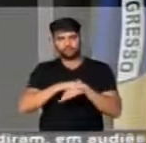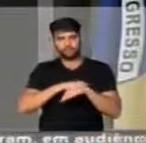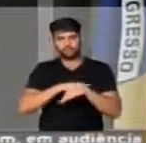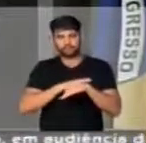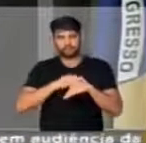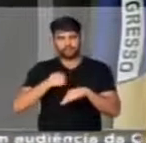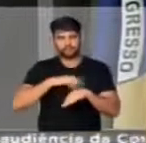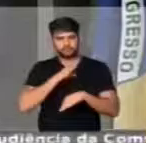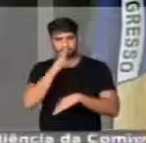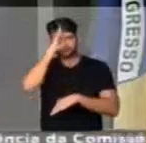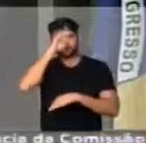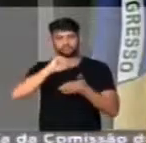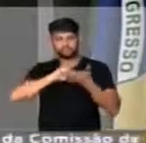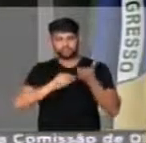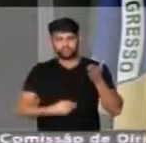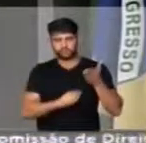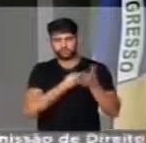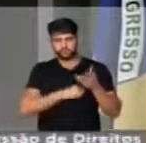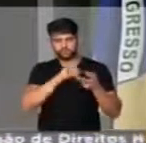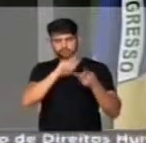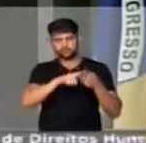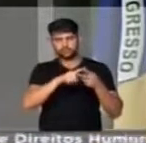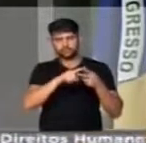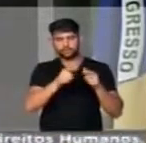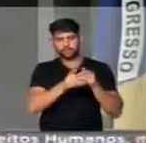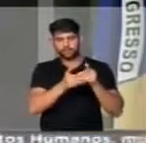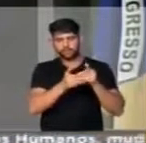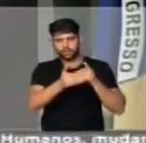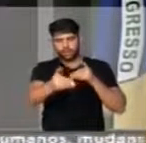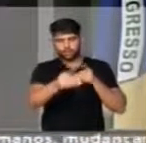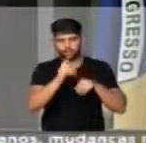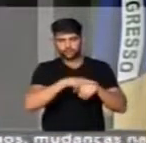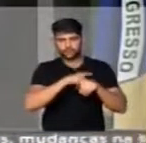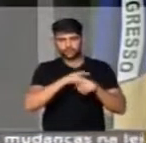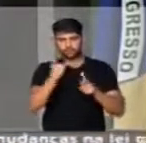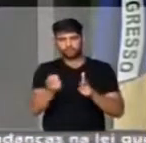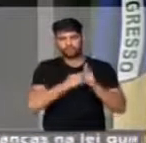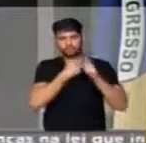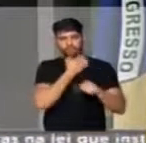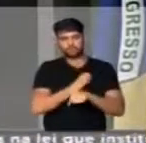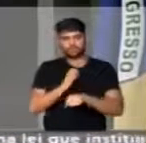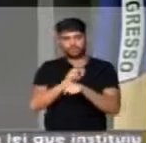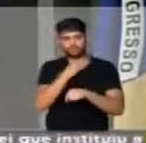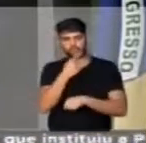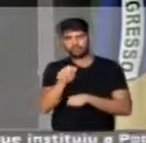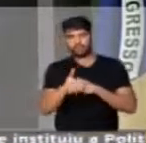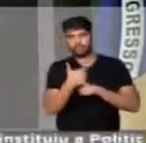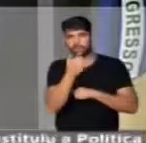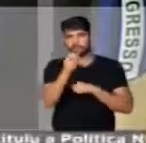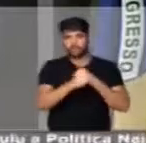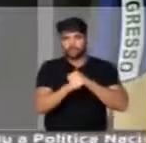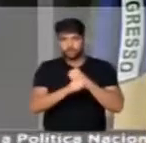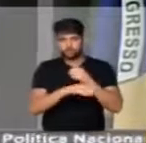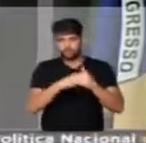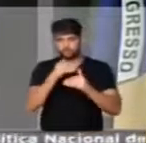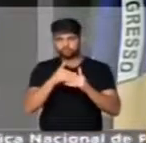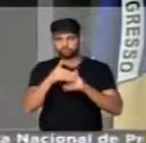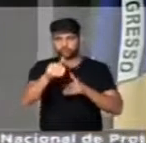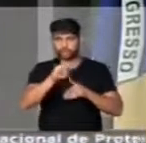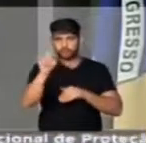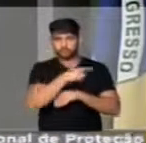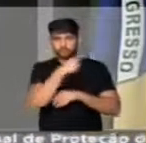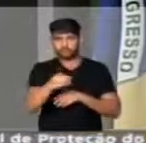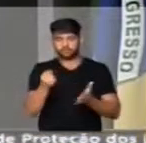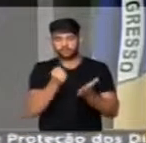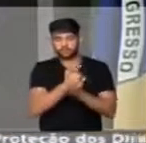os principais pontos estão o alongamento do prazo das dívidas dos estados com a União por mais 20 anos, a suspensão